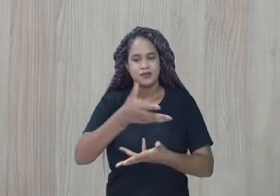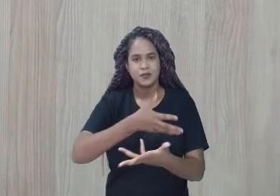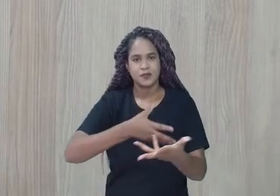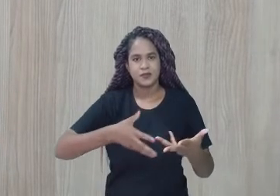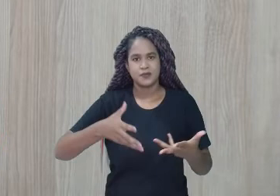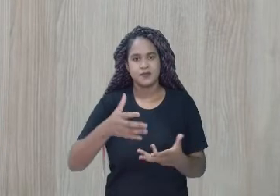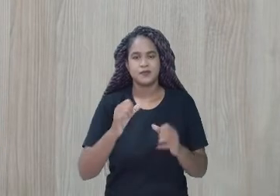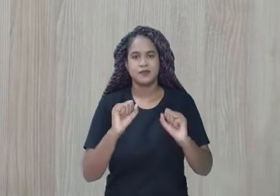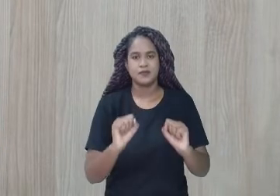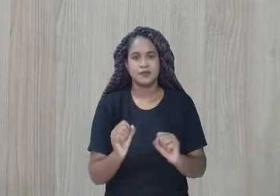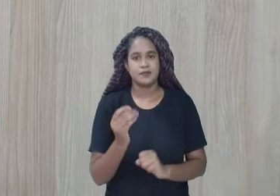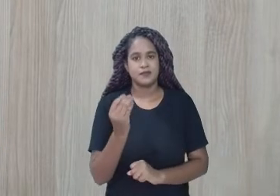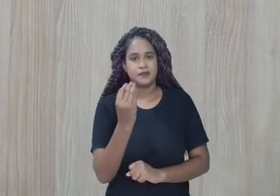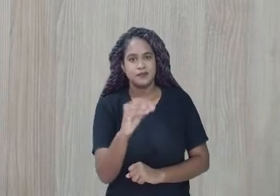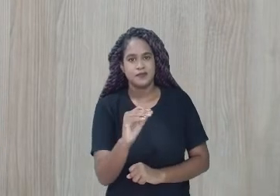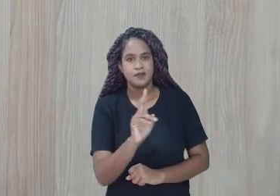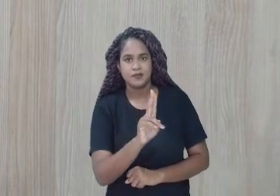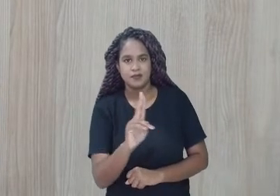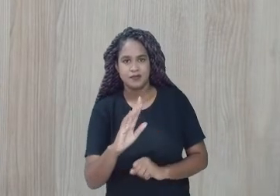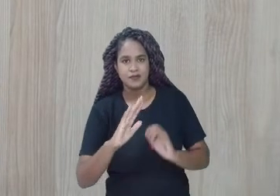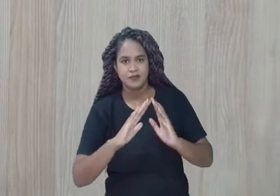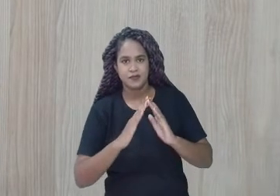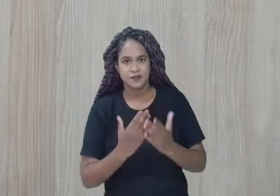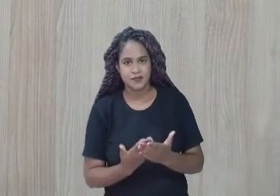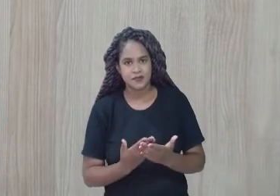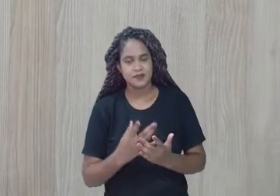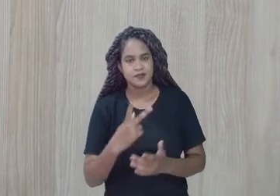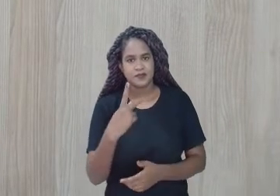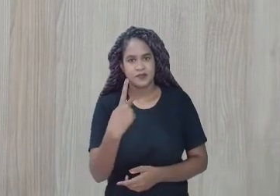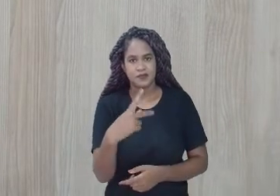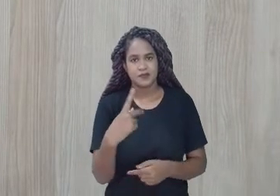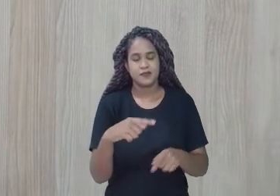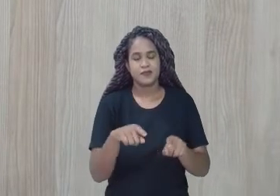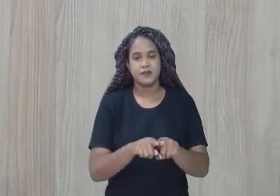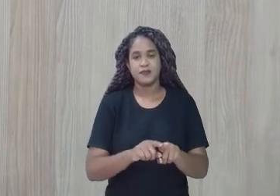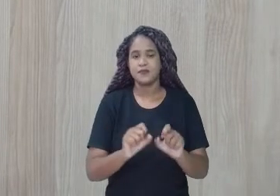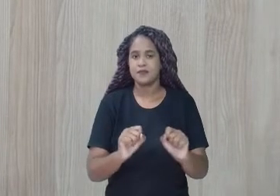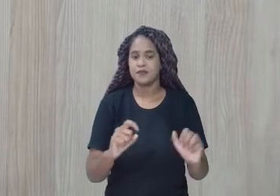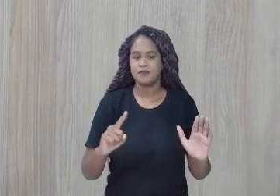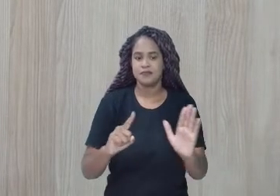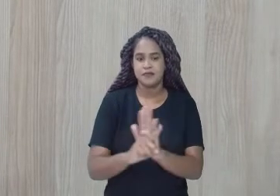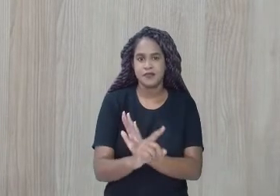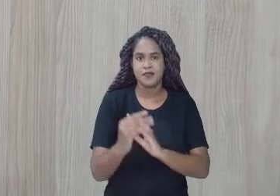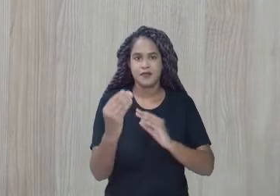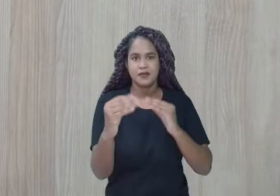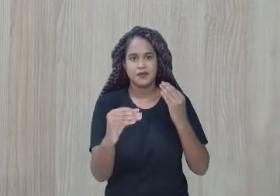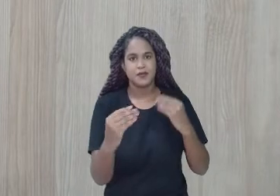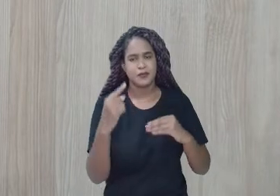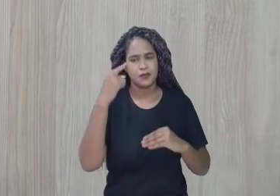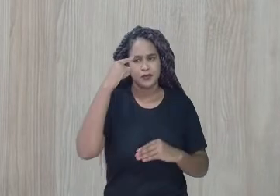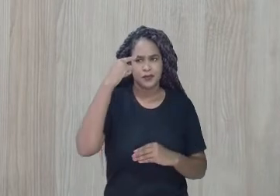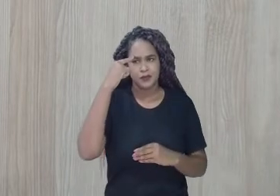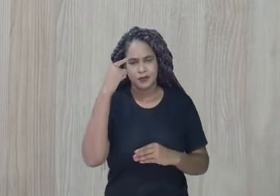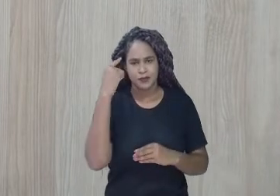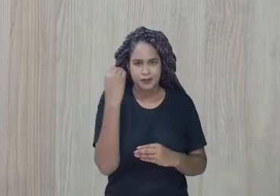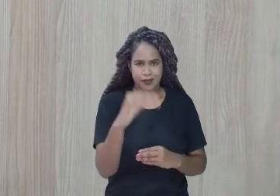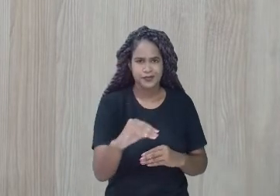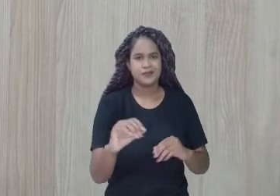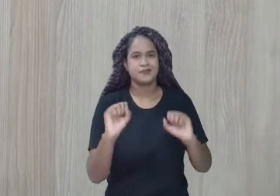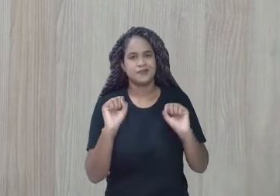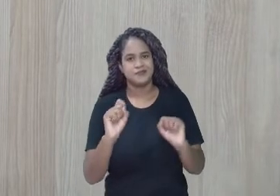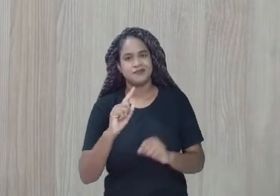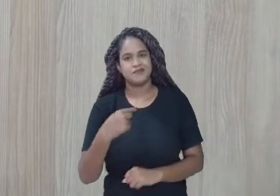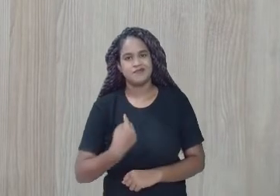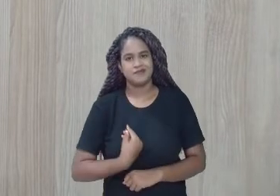a escola que você participa e perguntando, tirando dúvida, tá? Estamos aqui